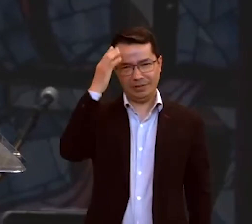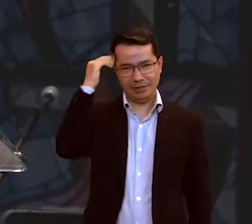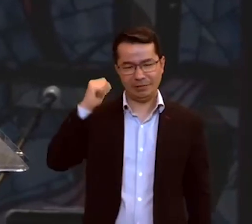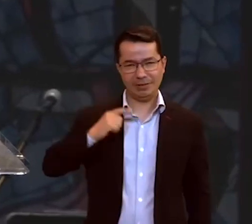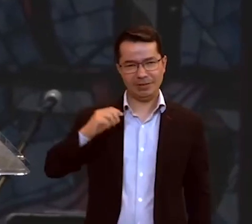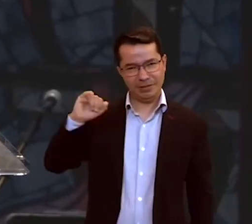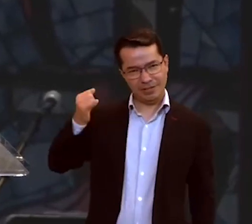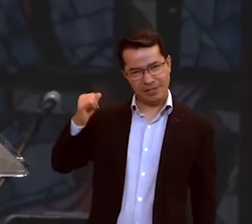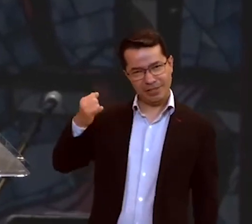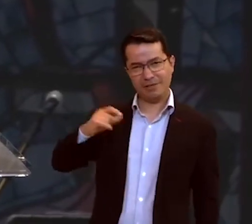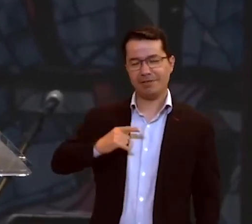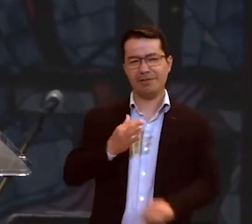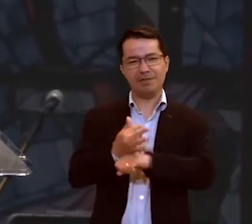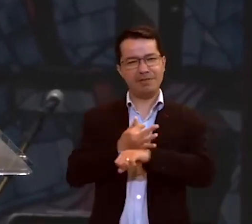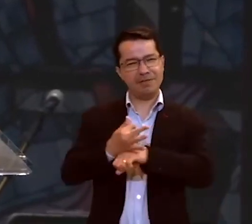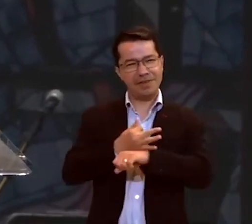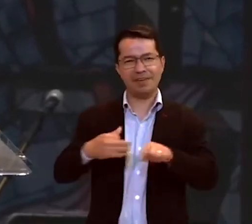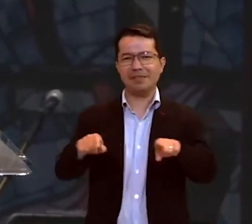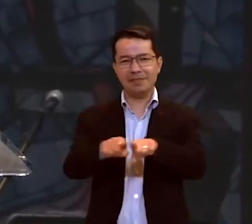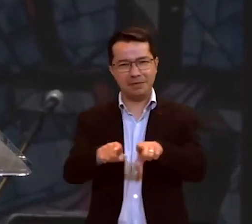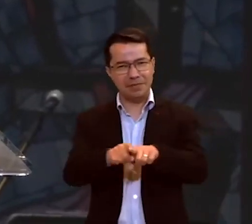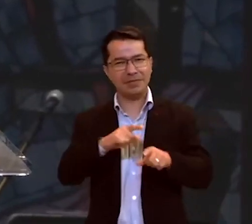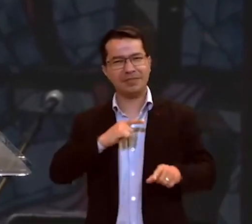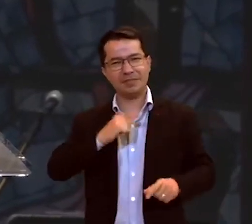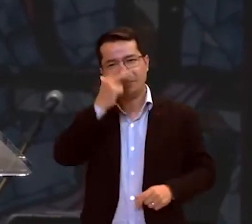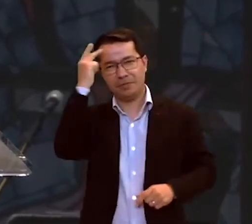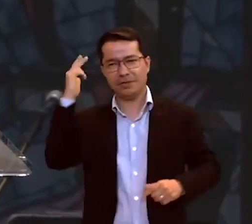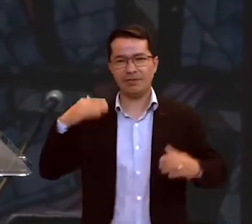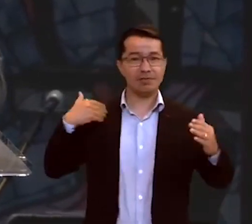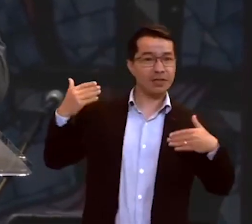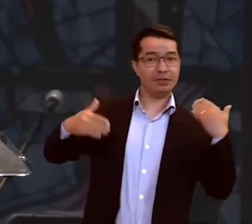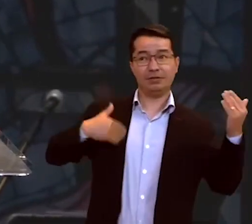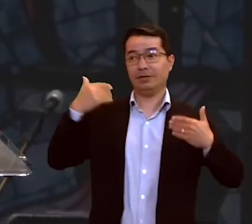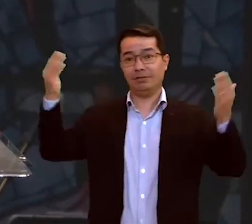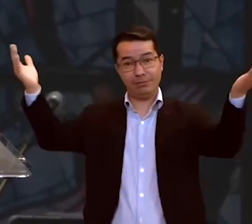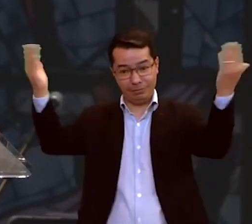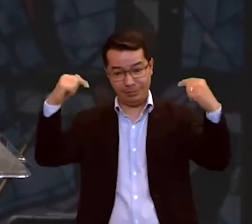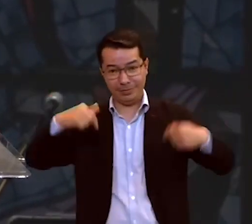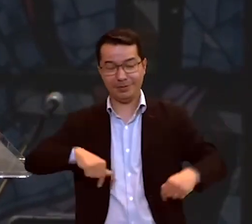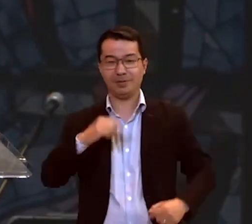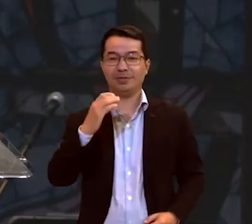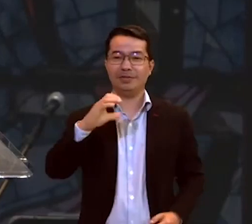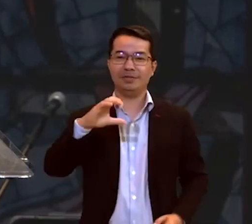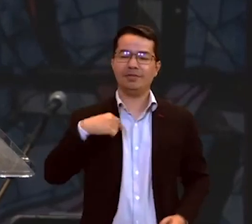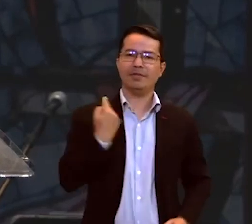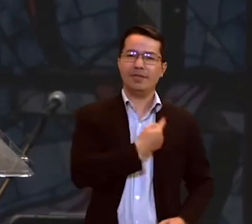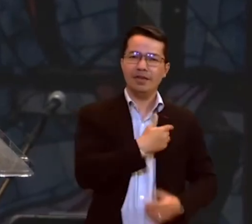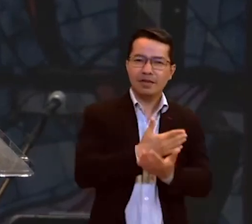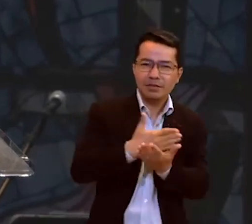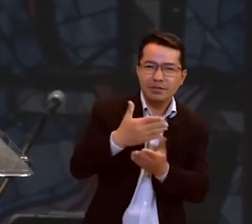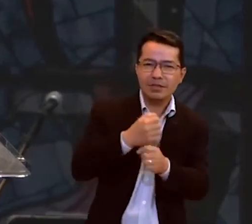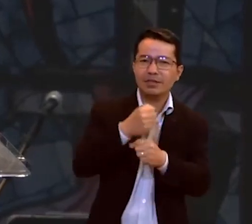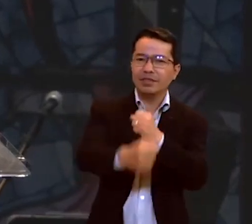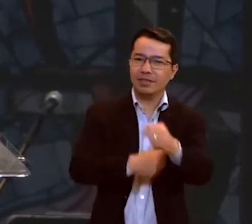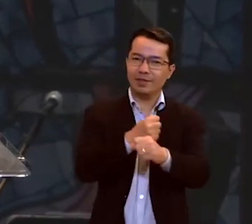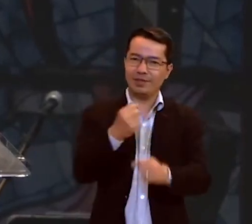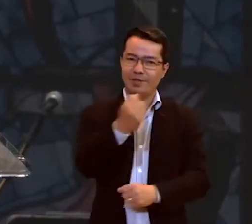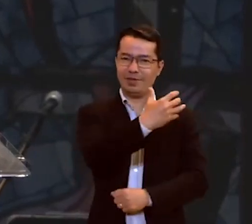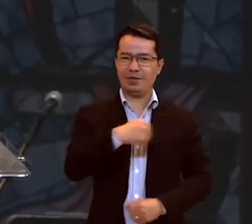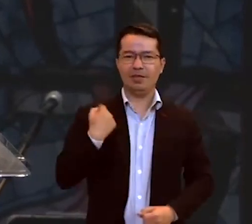de férias, vai voltando, outros estão a passeio aqui em Curitiba. E quando começa um ano novo, a gente aproveita esse tempo para fazer